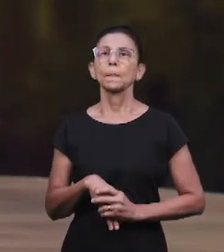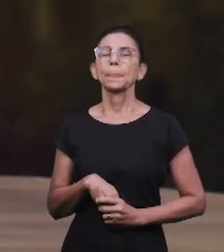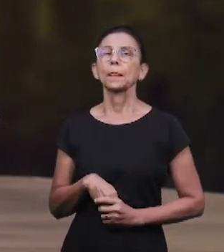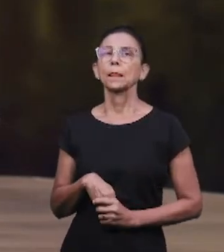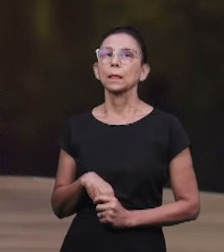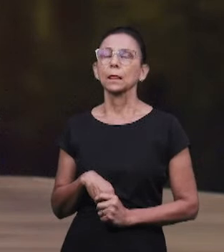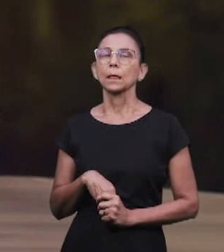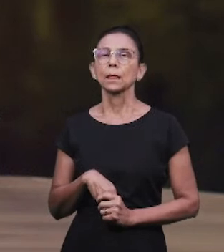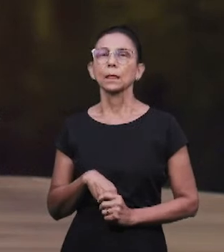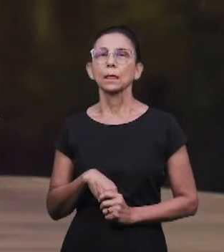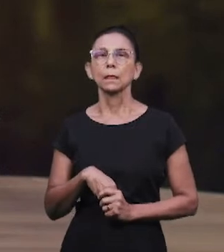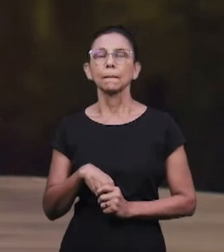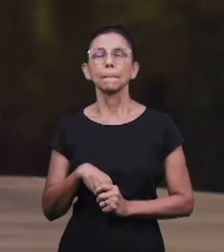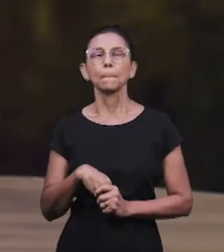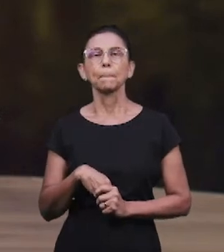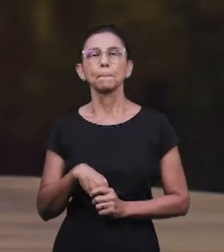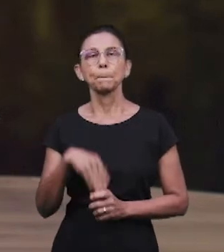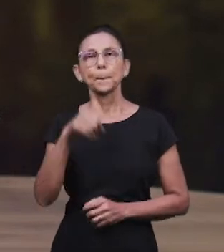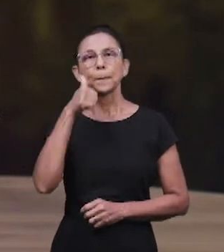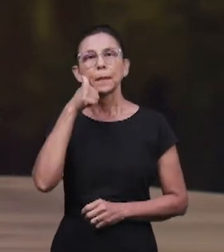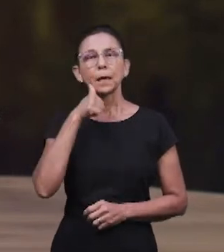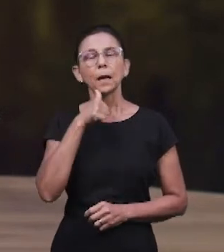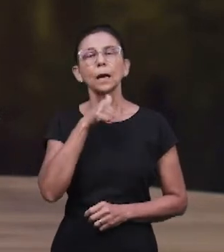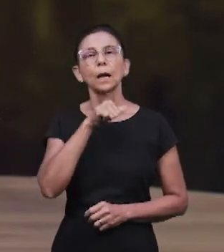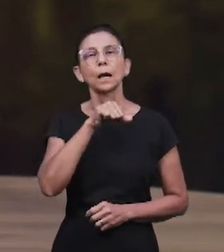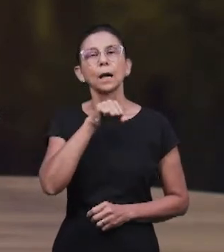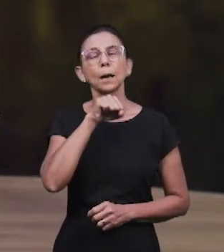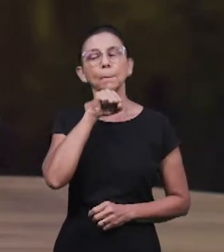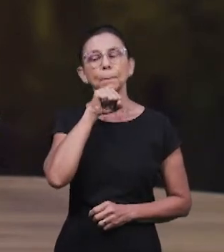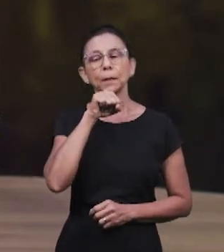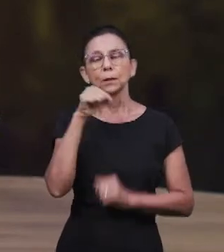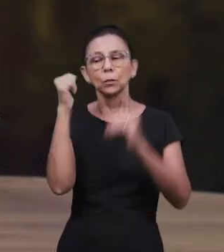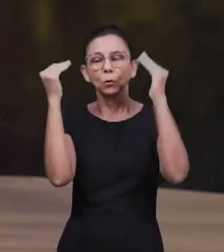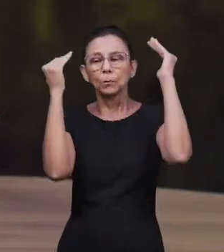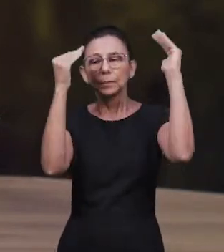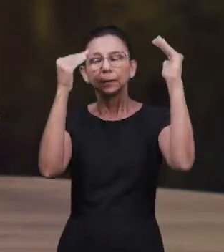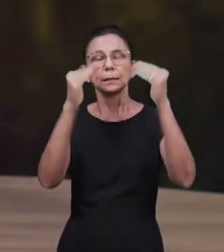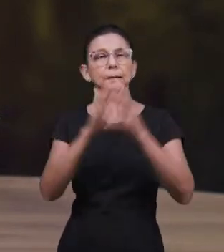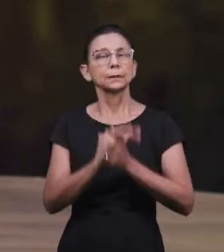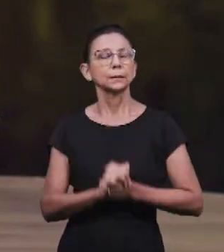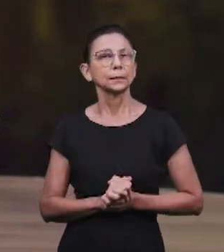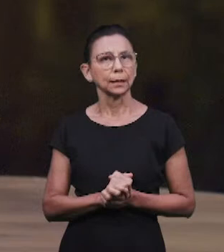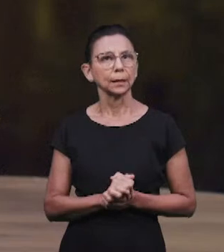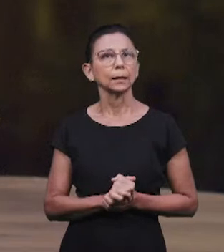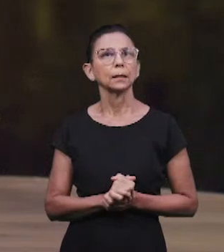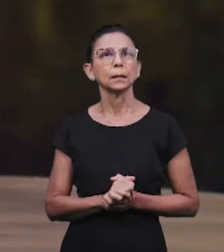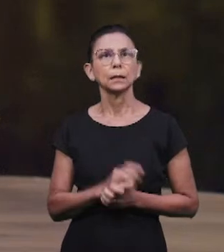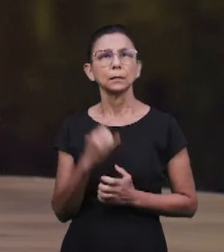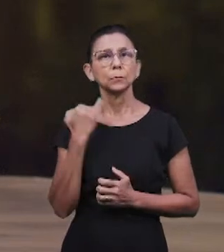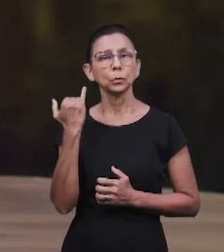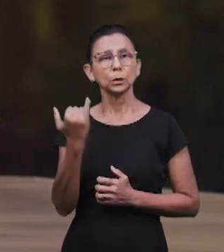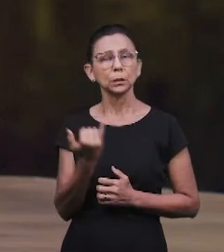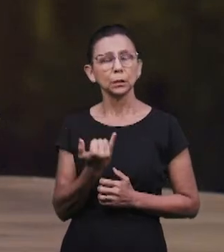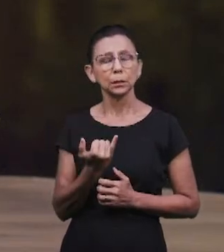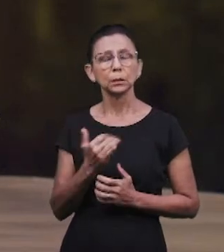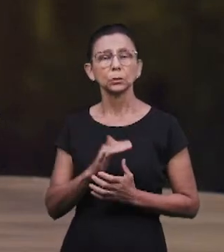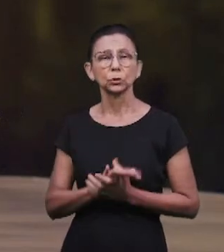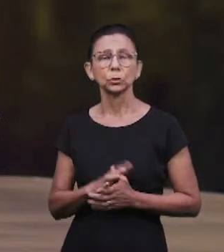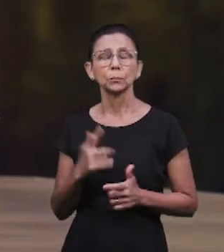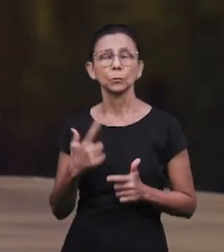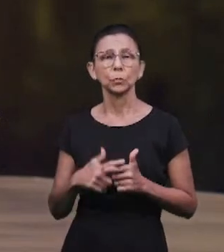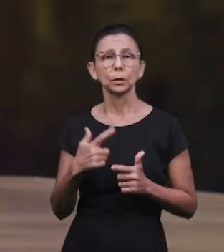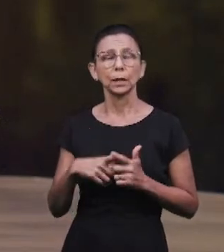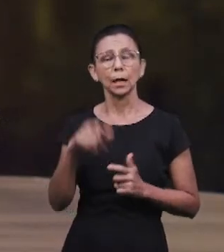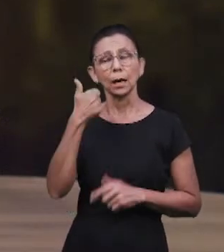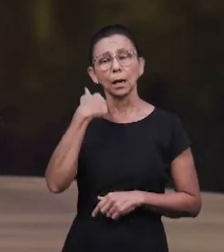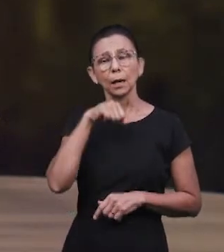bom obedecer à mamãe. Ela que quer o melhor para você. E